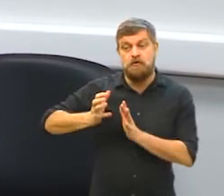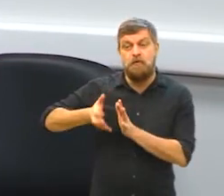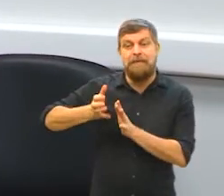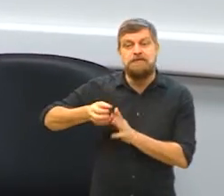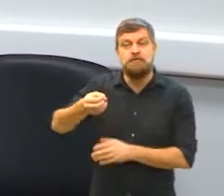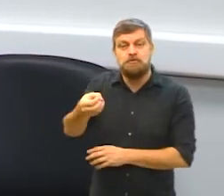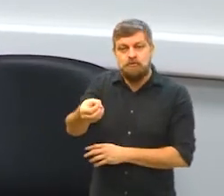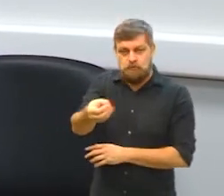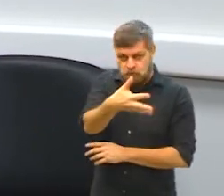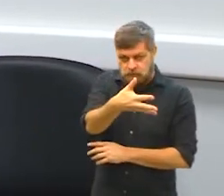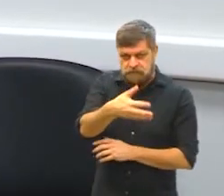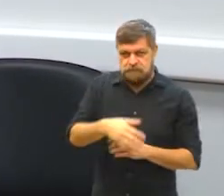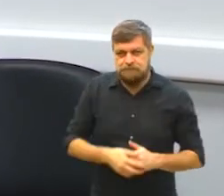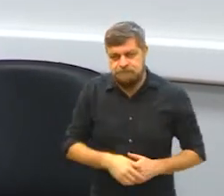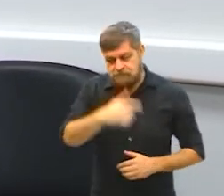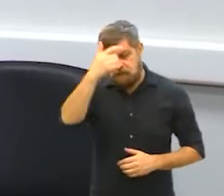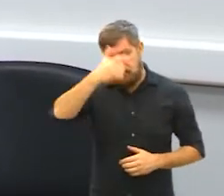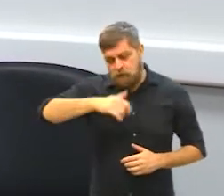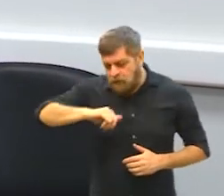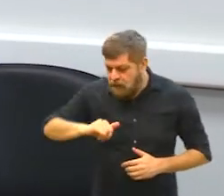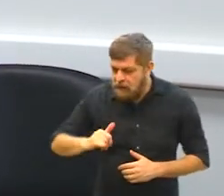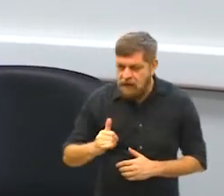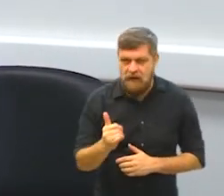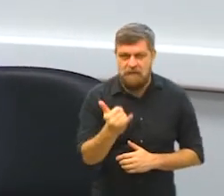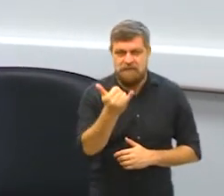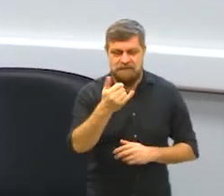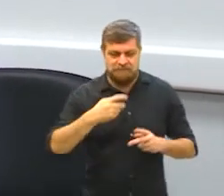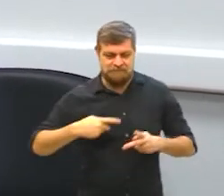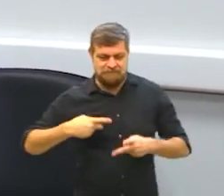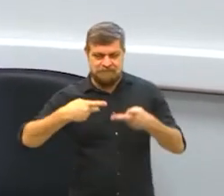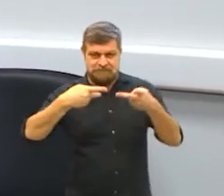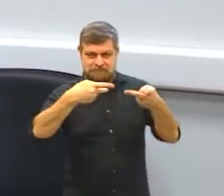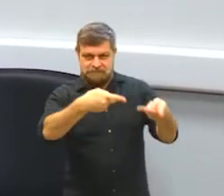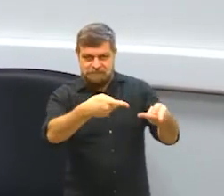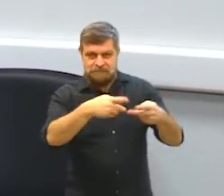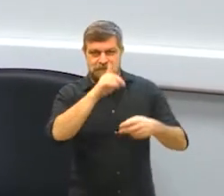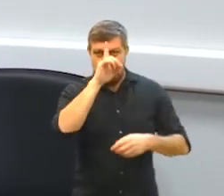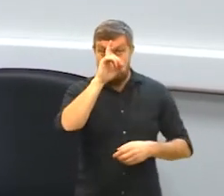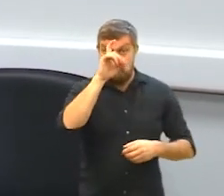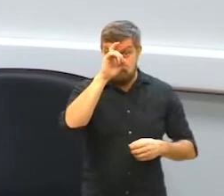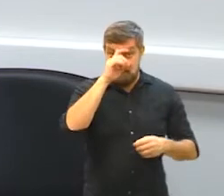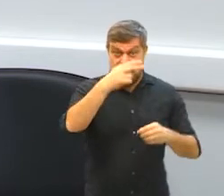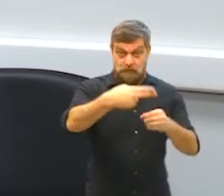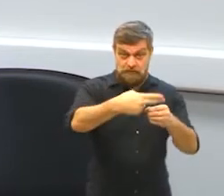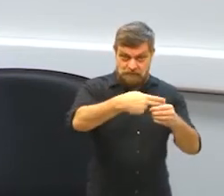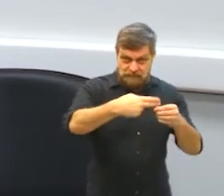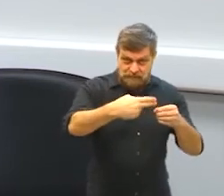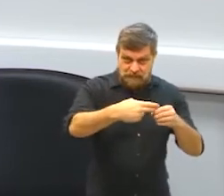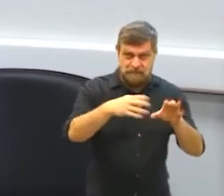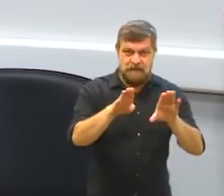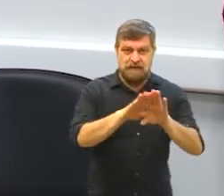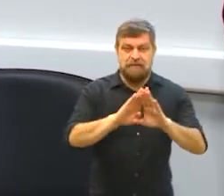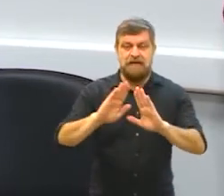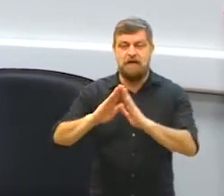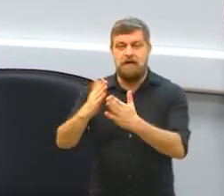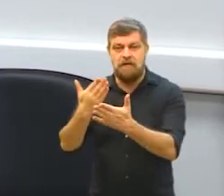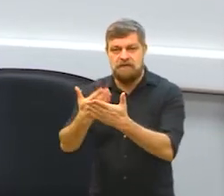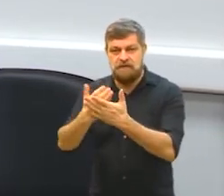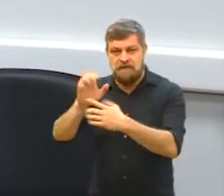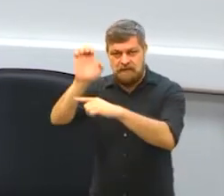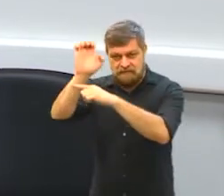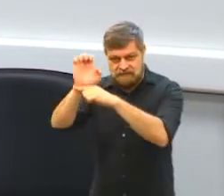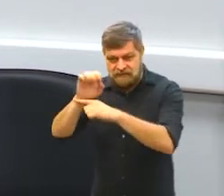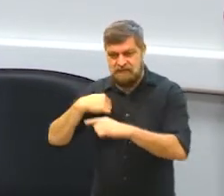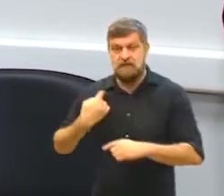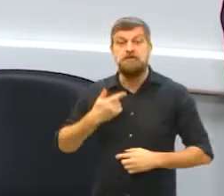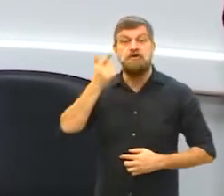do partido novo né e eu também aproveitei para fazer visitas ao Hospital das Clínicas da Unicamp e